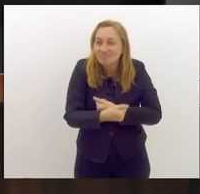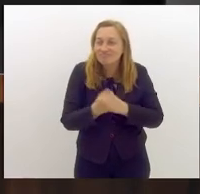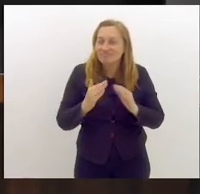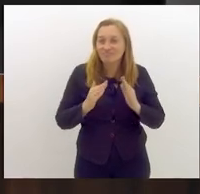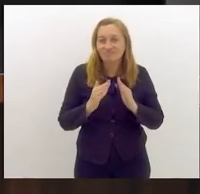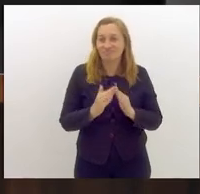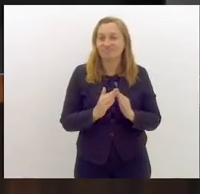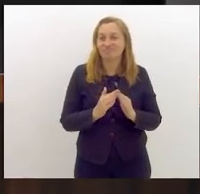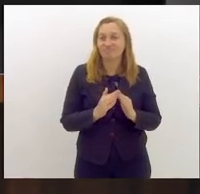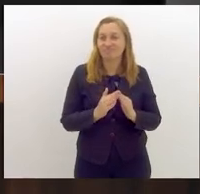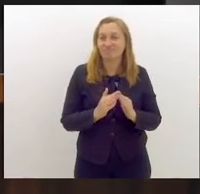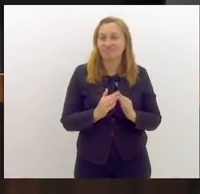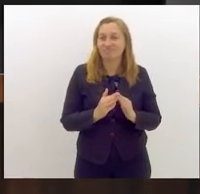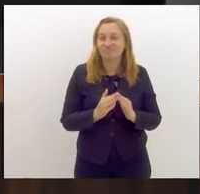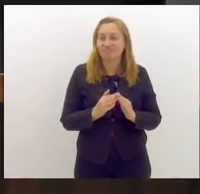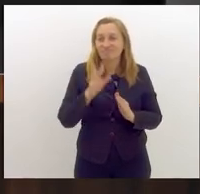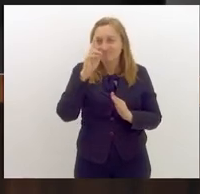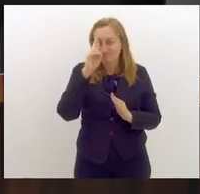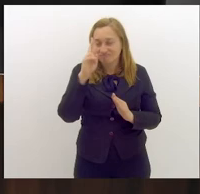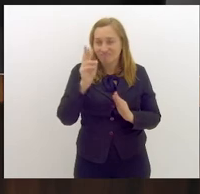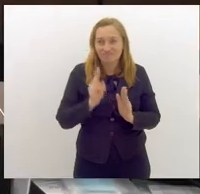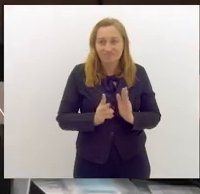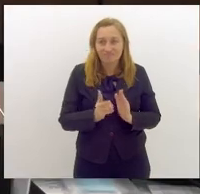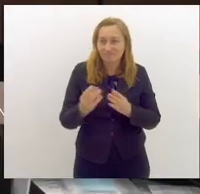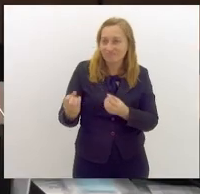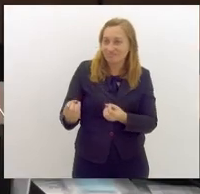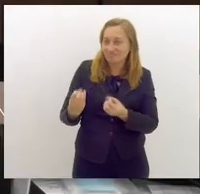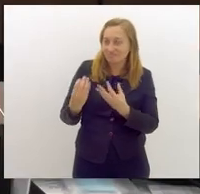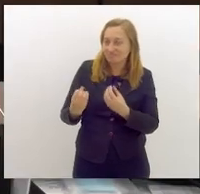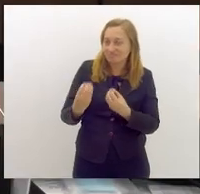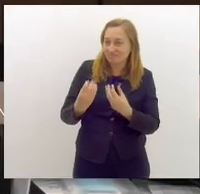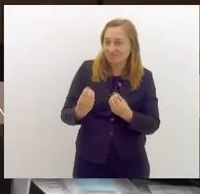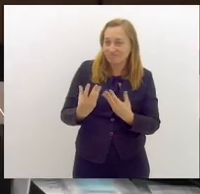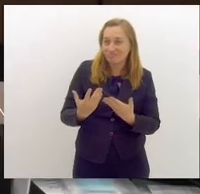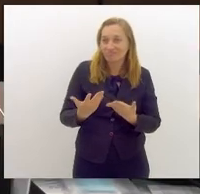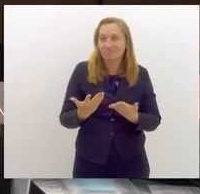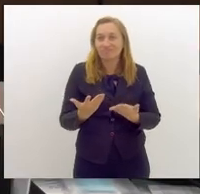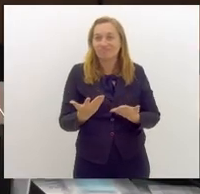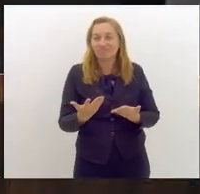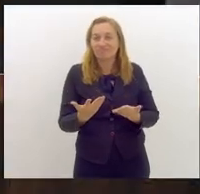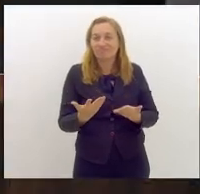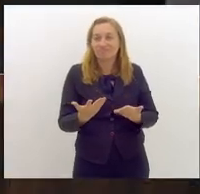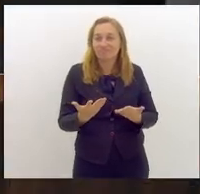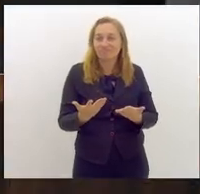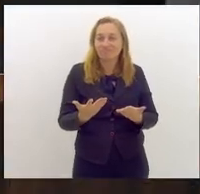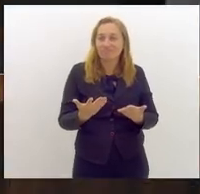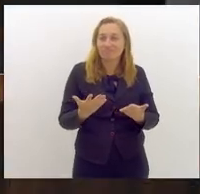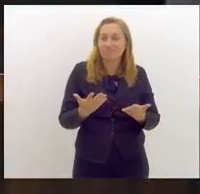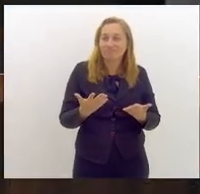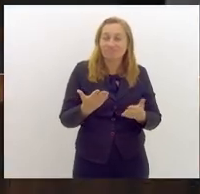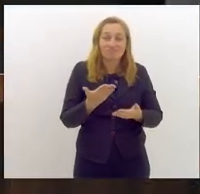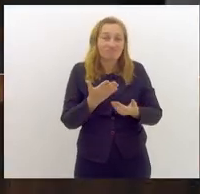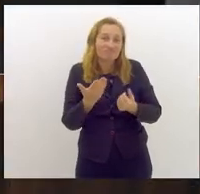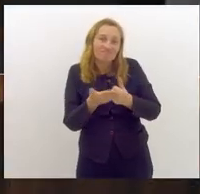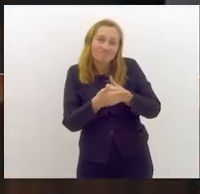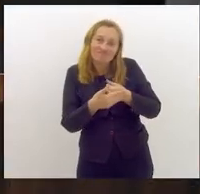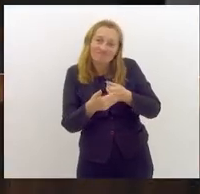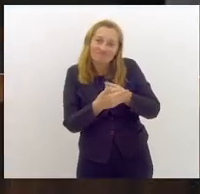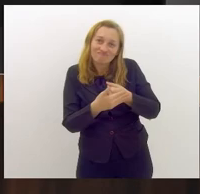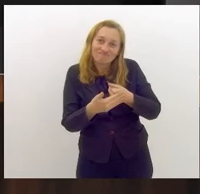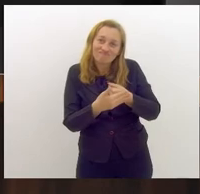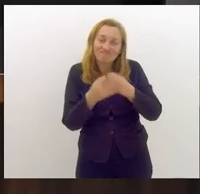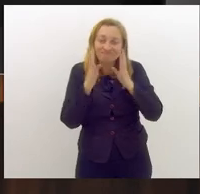casa vossa excelência sempre se notabilizou pela maneira Fidalga acordada carinhosa